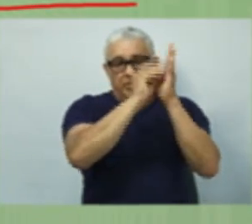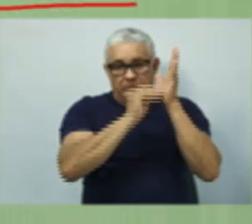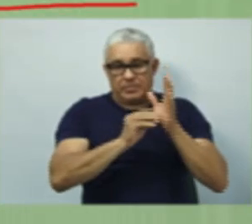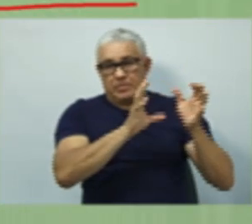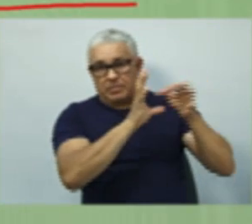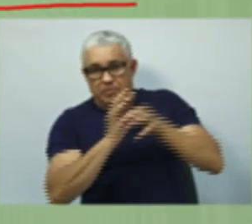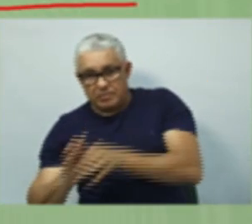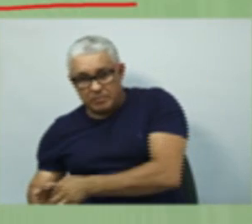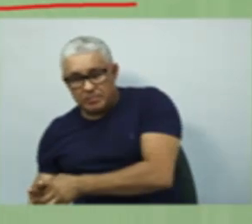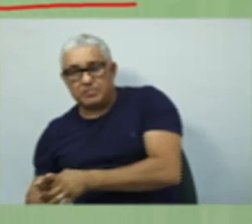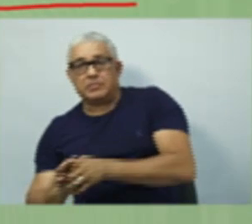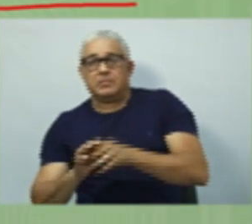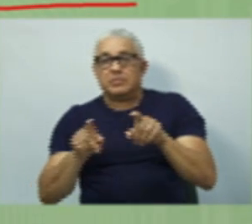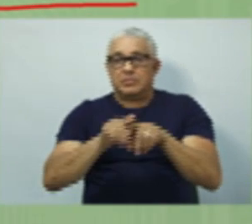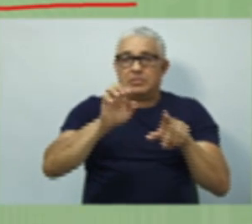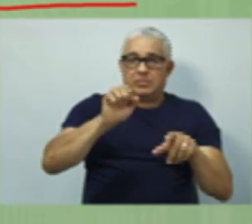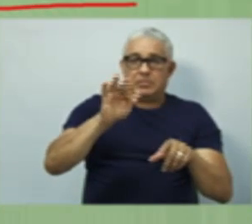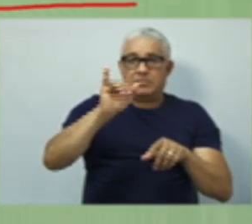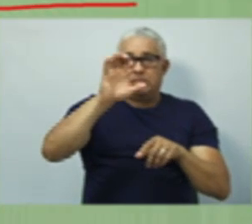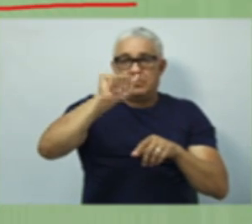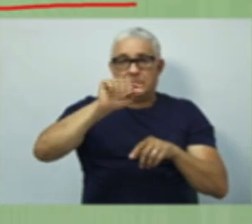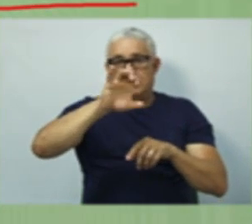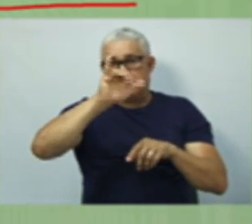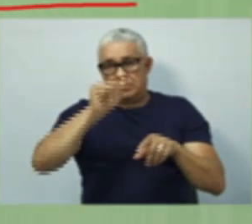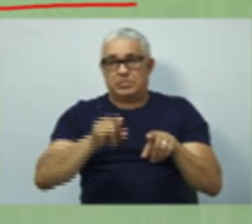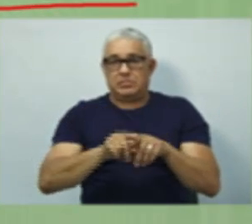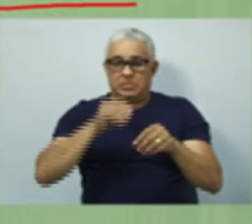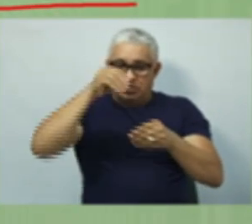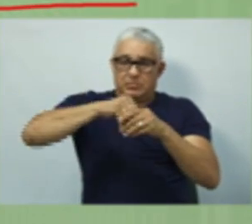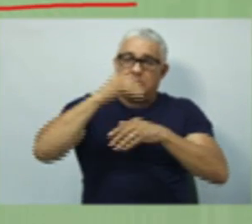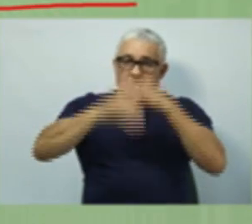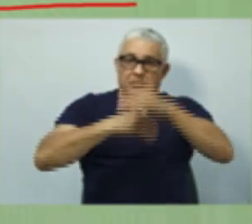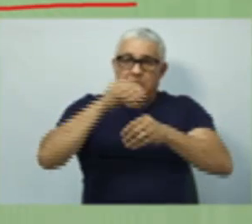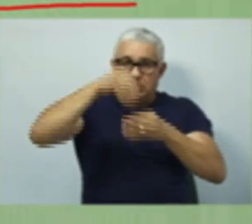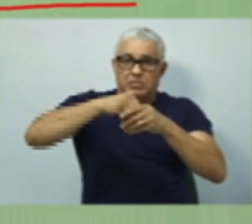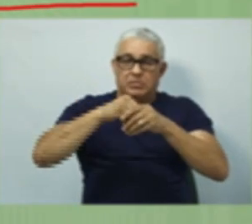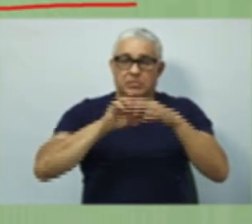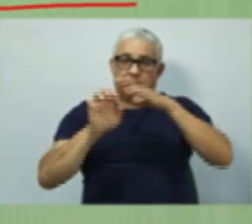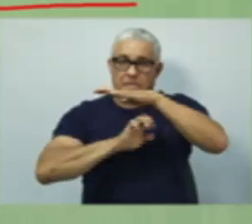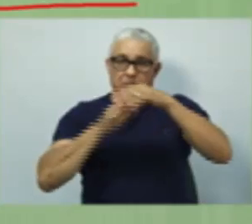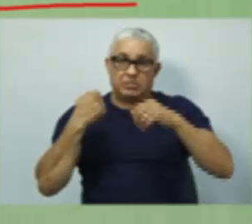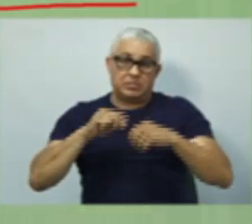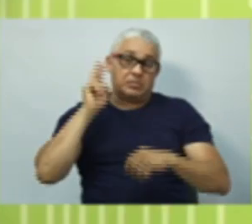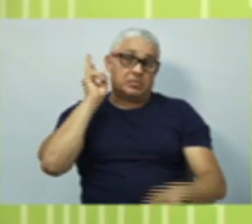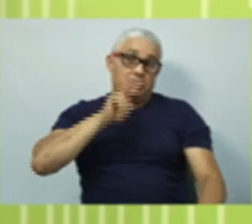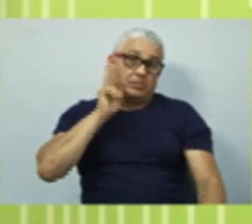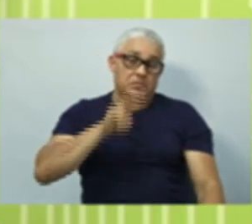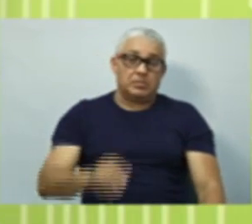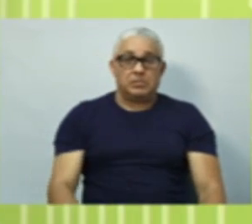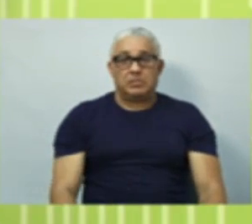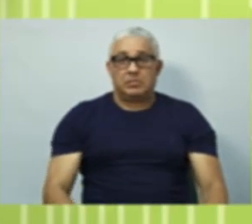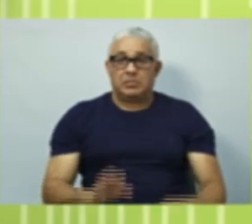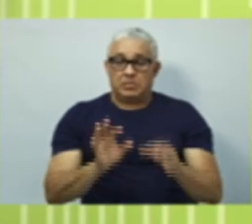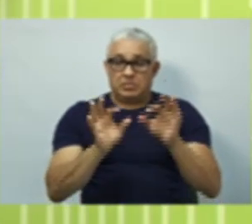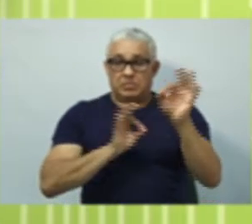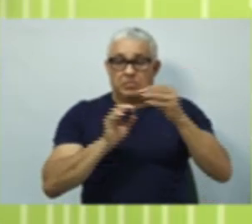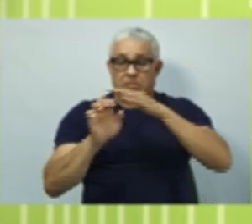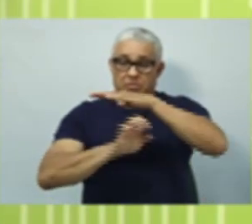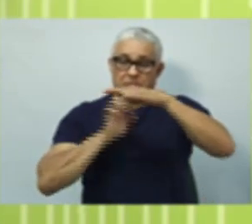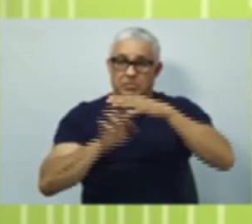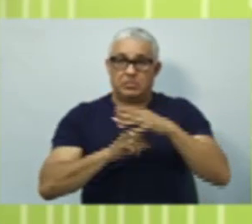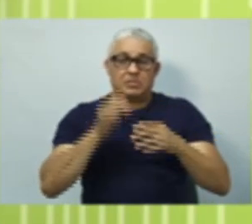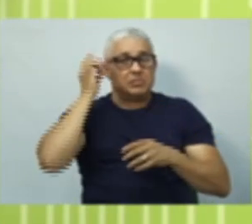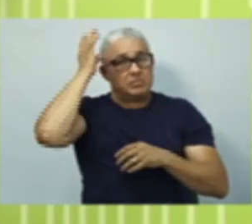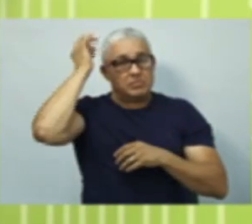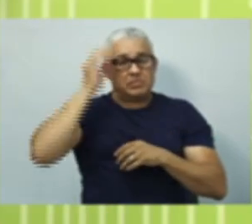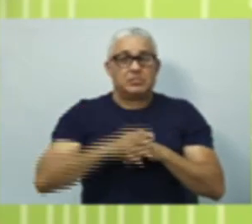eficácia nos processos da empresa. Então é importante que a gente relembre aí que a organização, para facilitar o